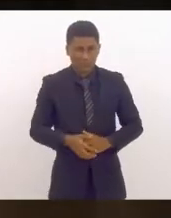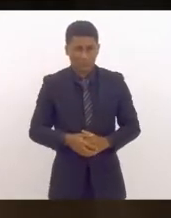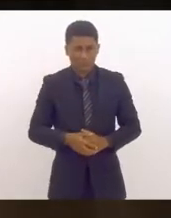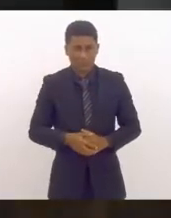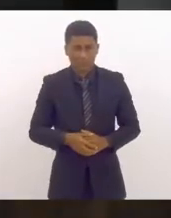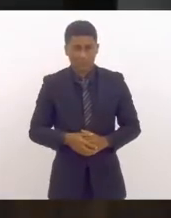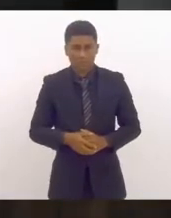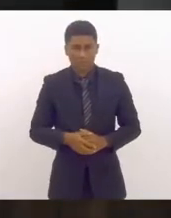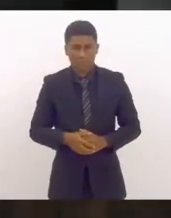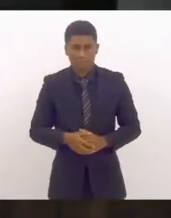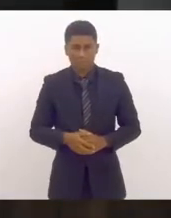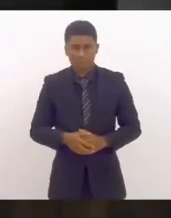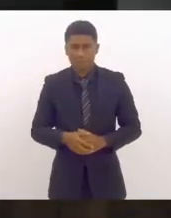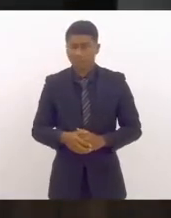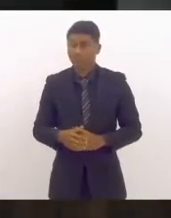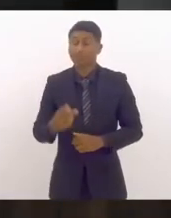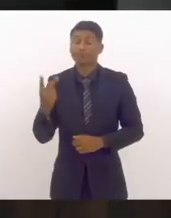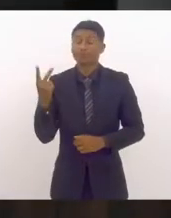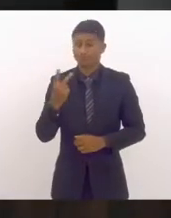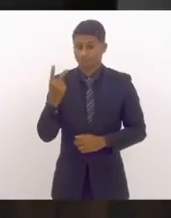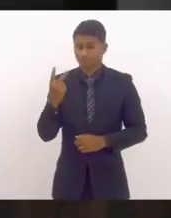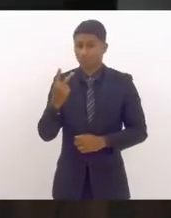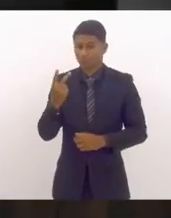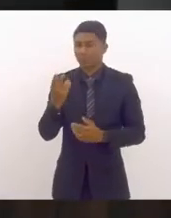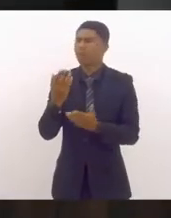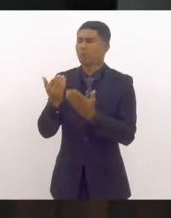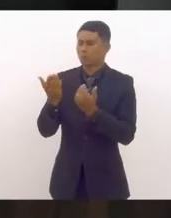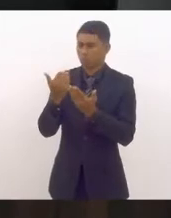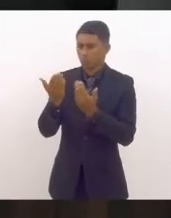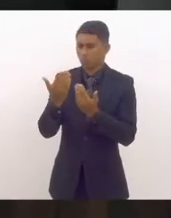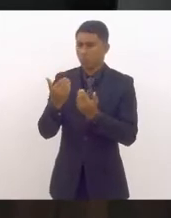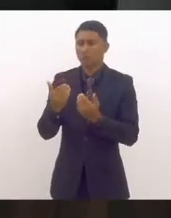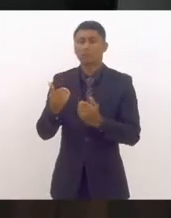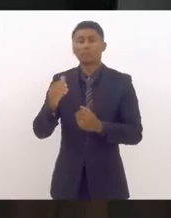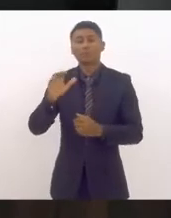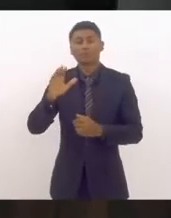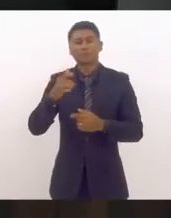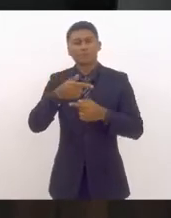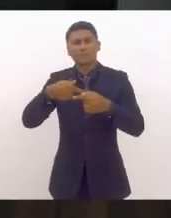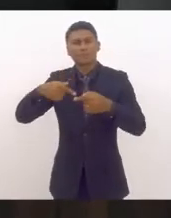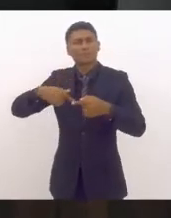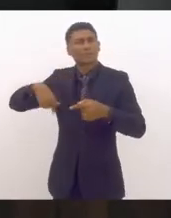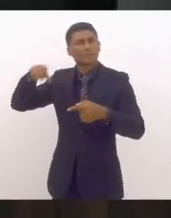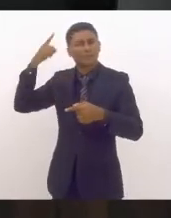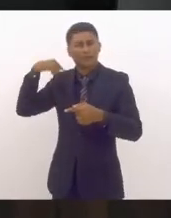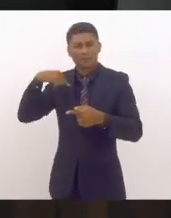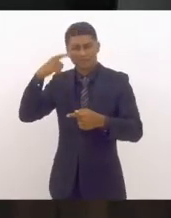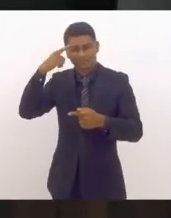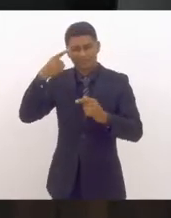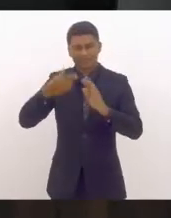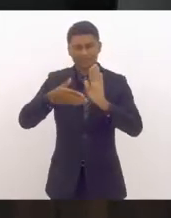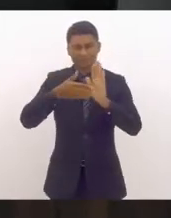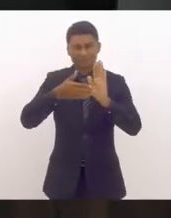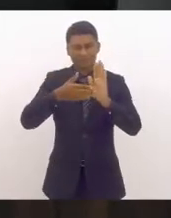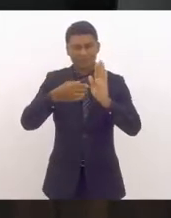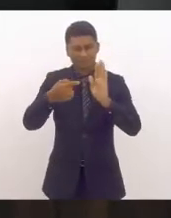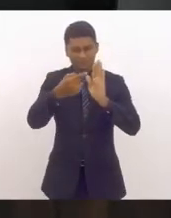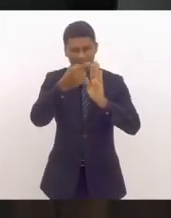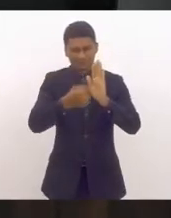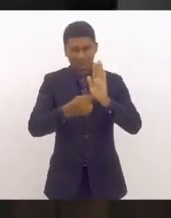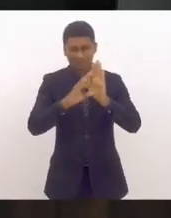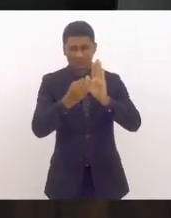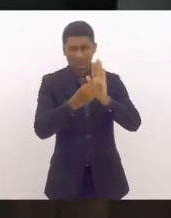Deputado Luiz, nós nos falamos, sim, naquele dia, que na semana passada, quando veio a pauta,